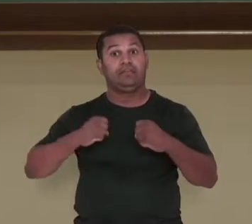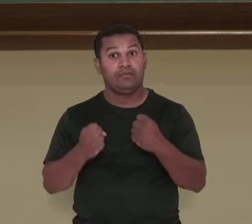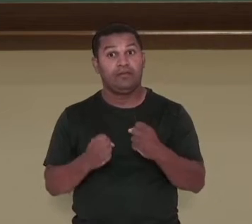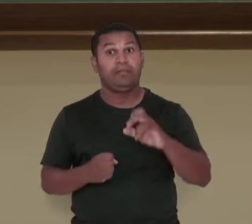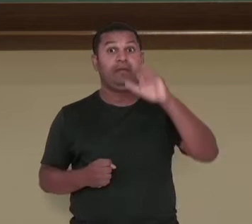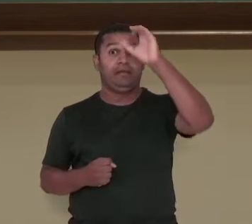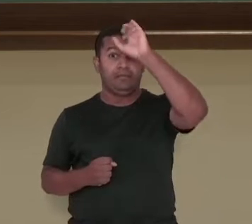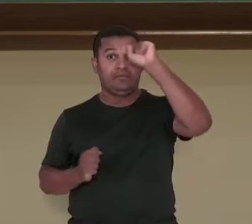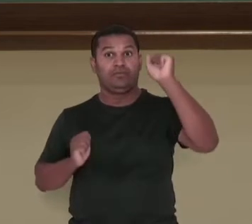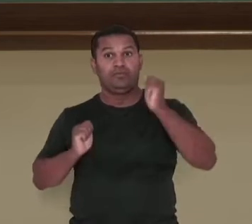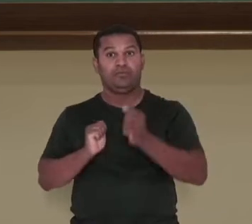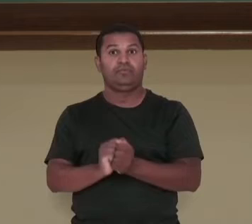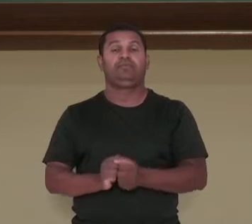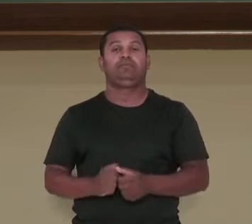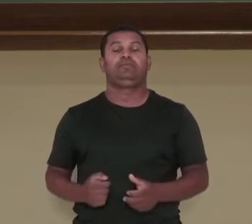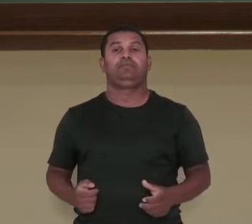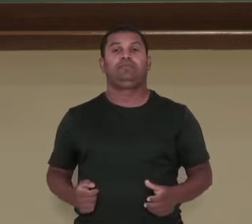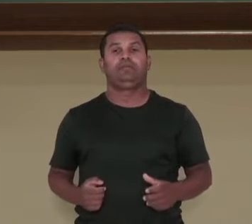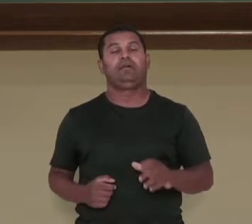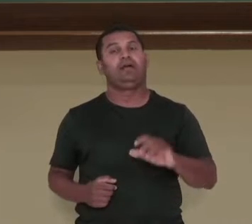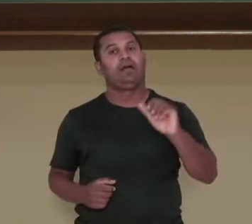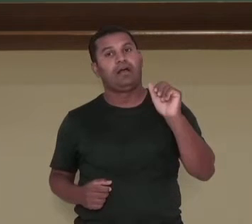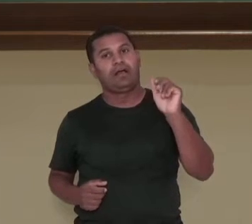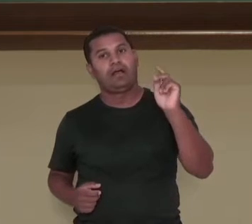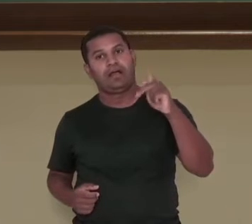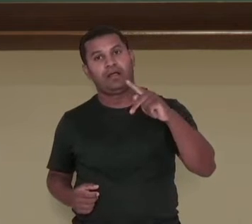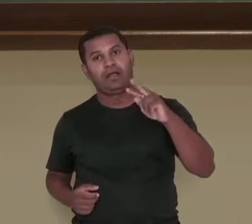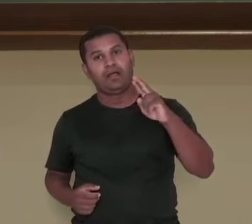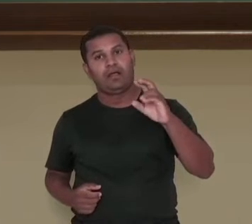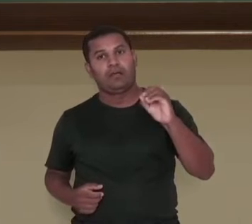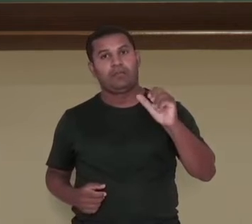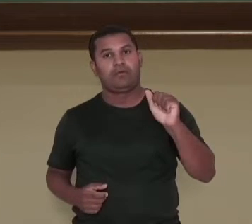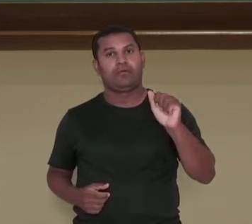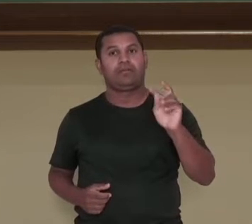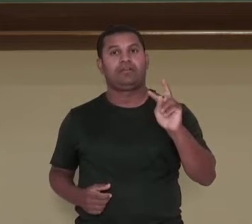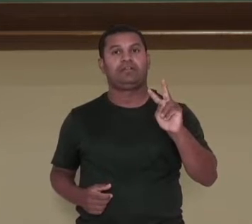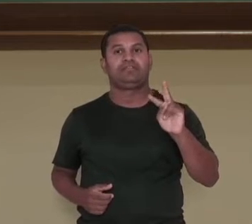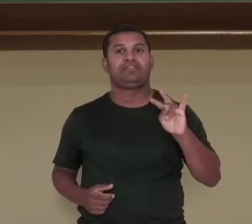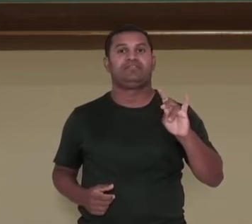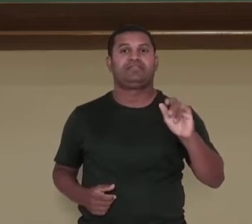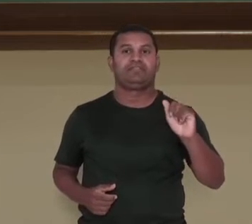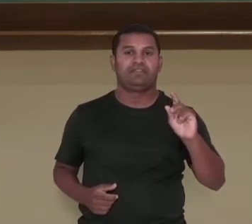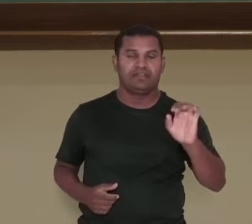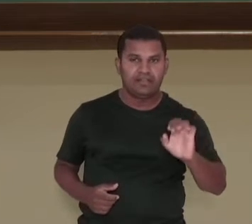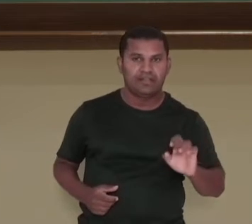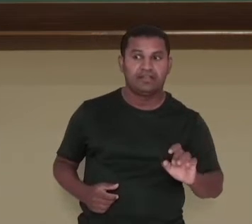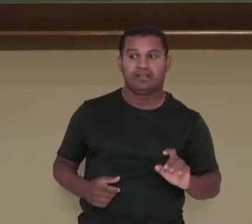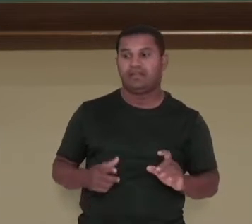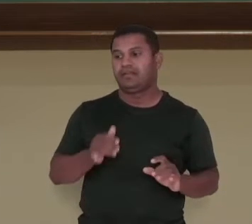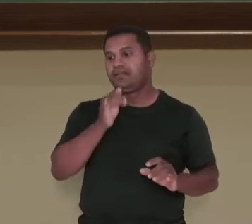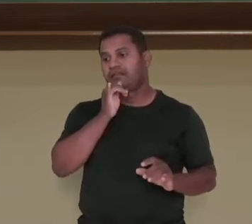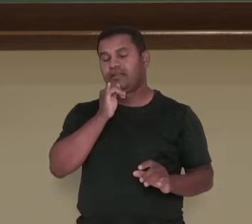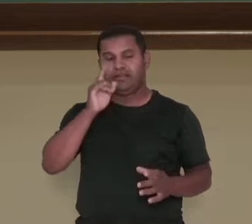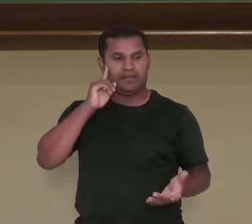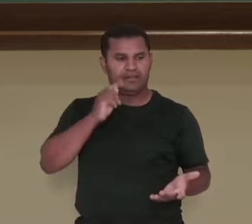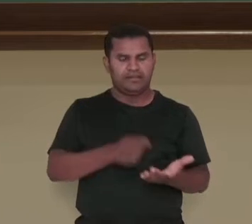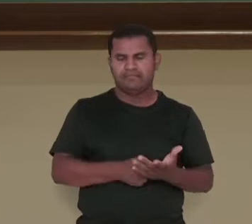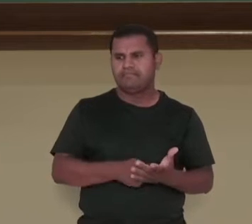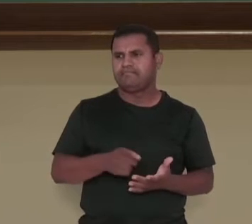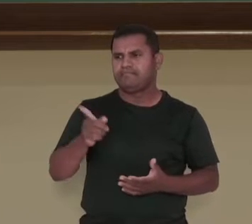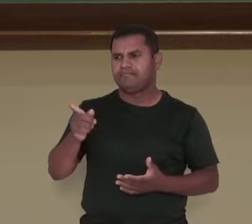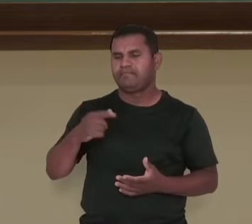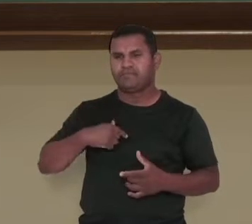Então, assim, proatividade é para ser proativo, para tomar uma atitude, tipo, no ambiente de